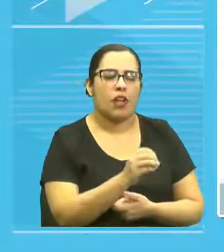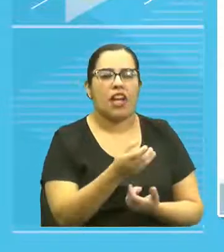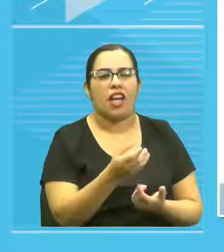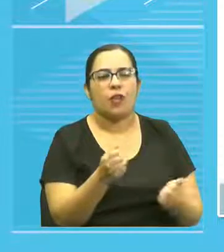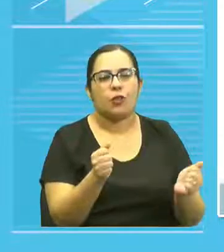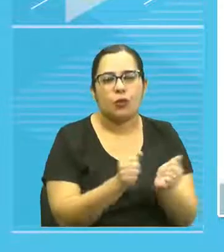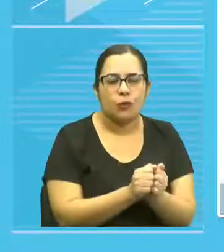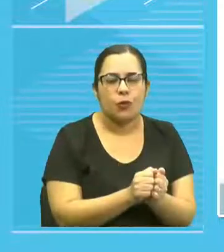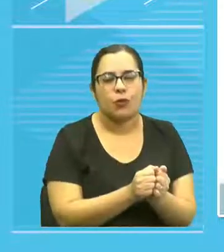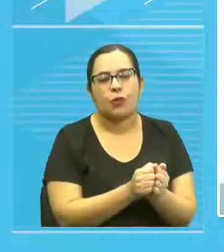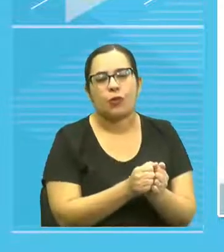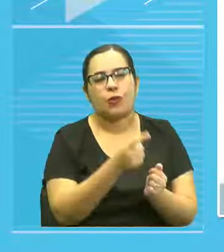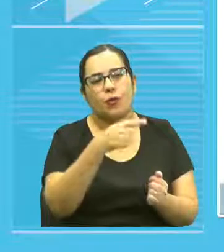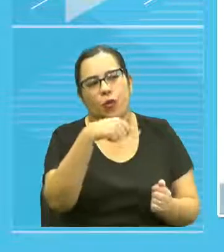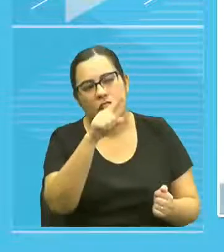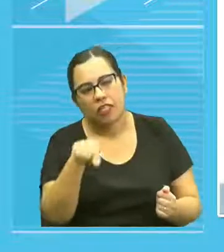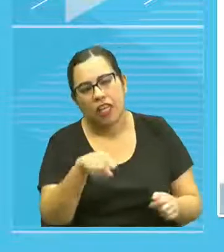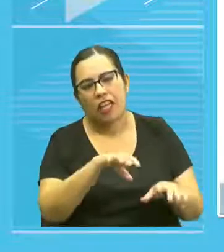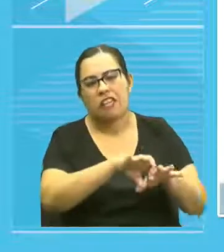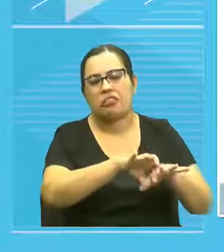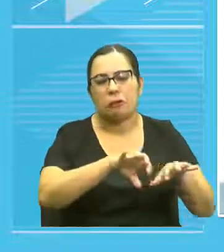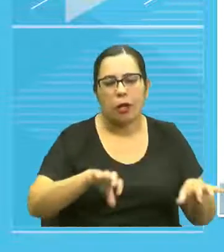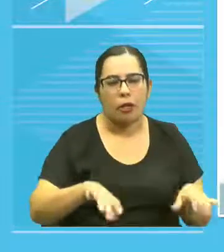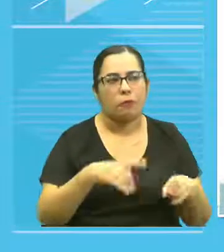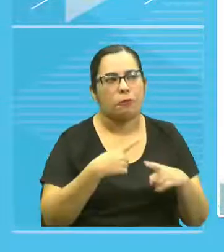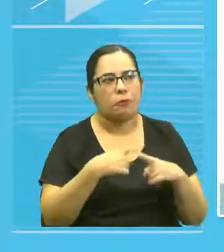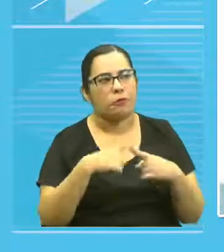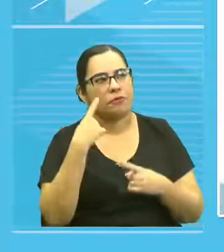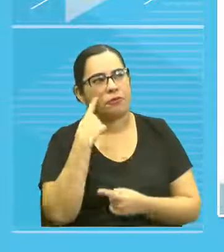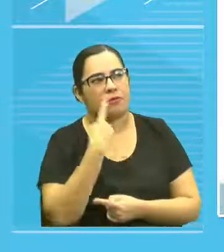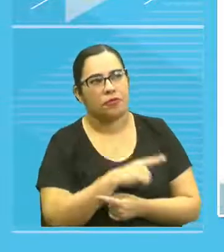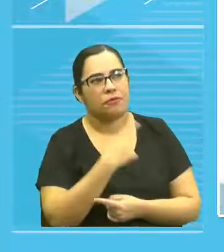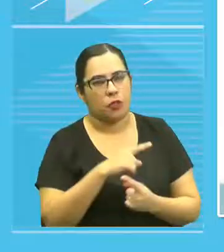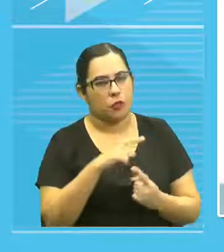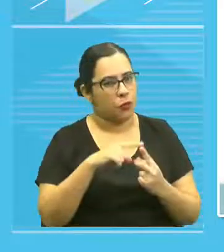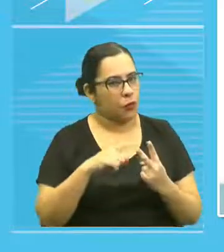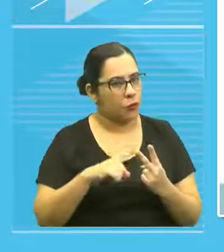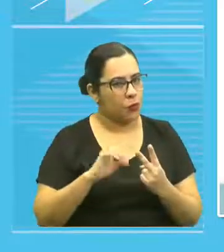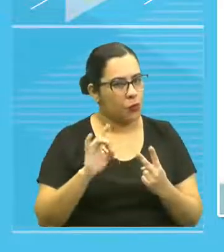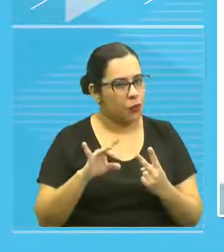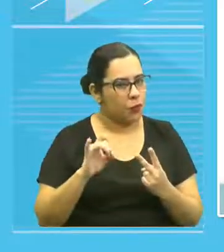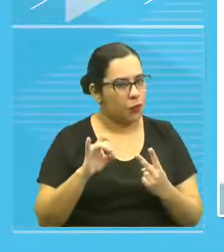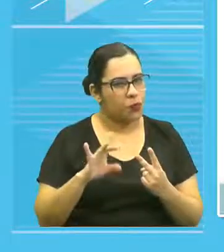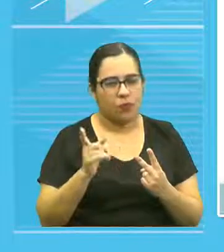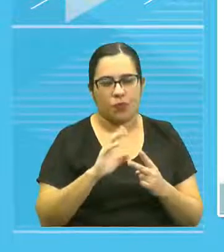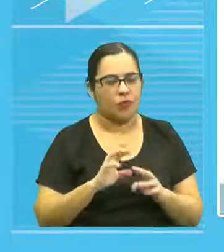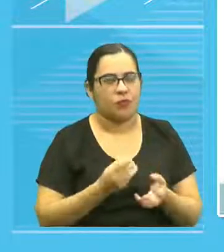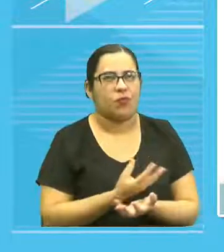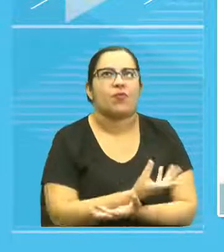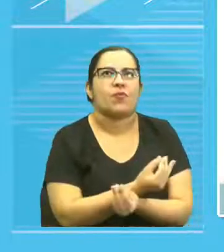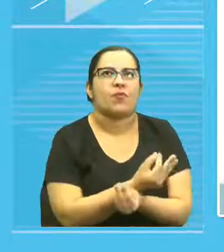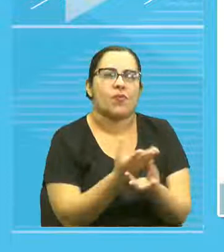sem o tanto de por quê que existe Gabriel né 62 aí não ó